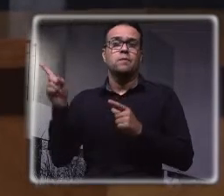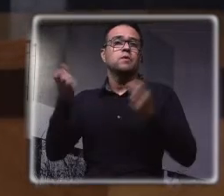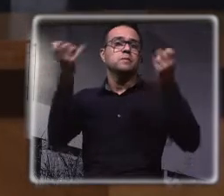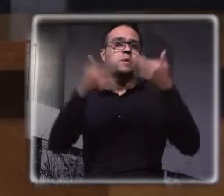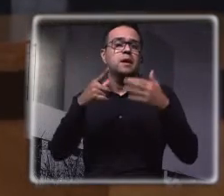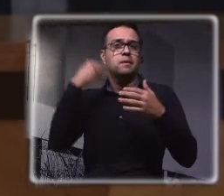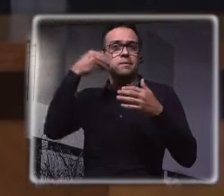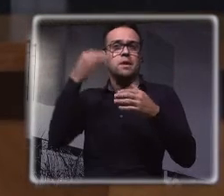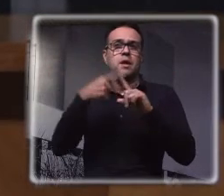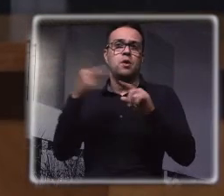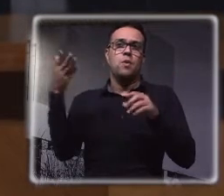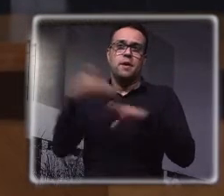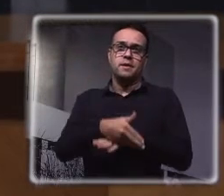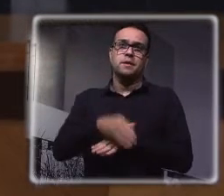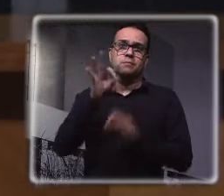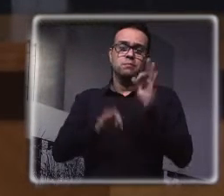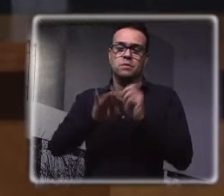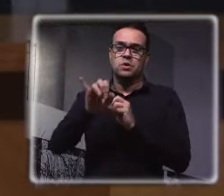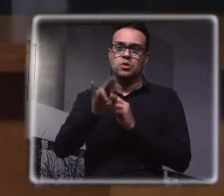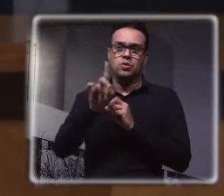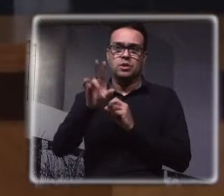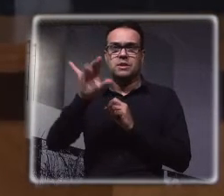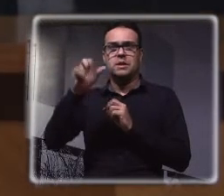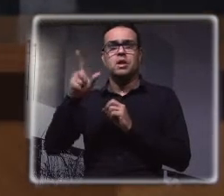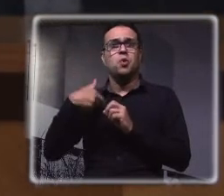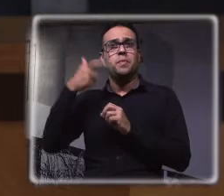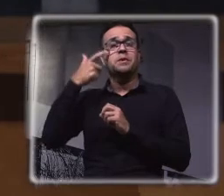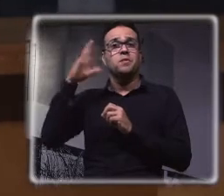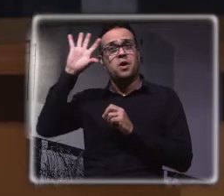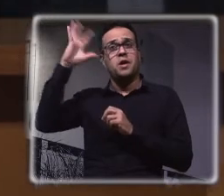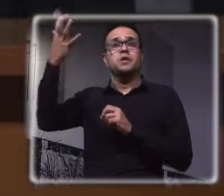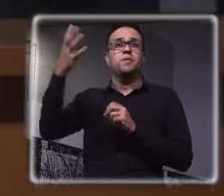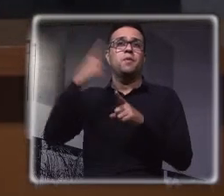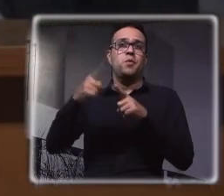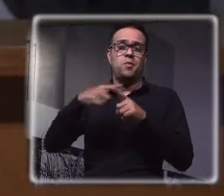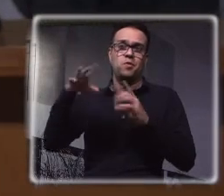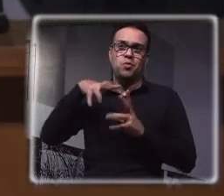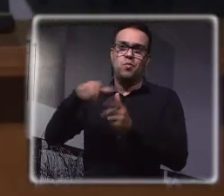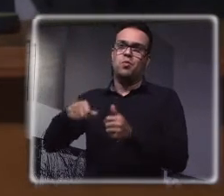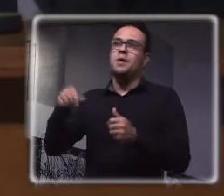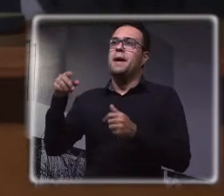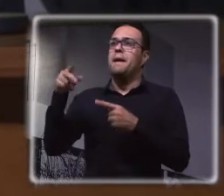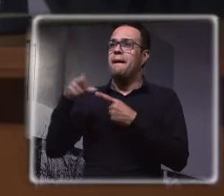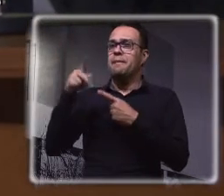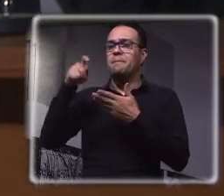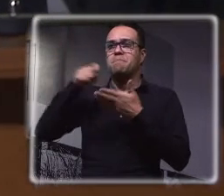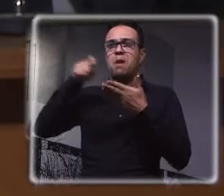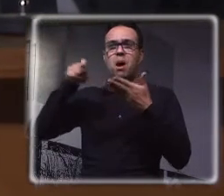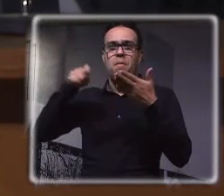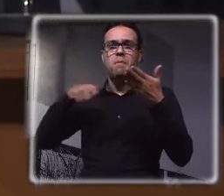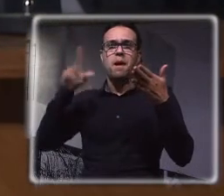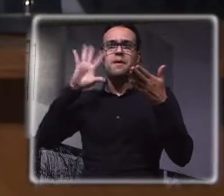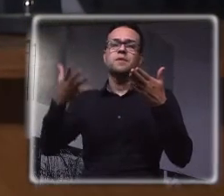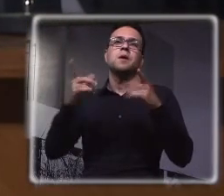mim. Quando eu entrei no judiciário, eu achava que eu ia resolver todos os problemas do mundo com a minha caneta, né? E aí a gente